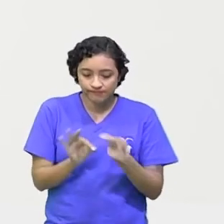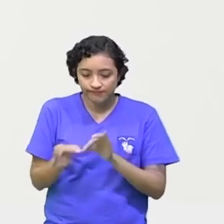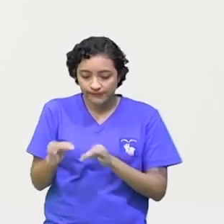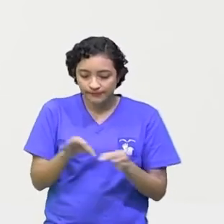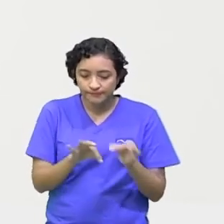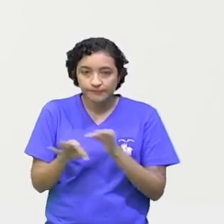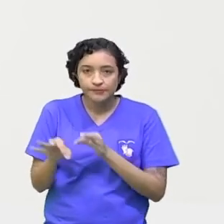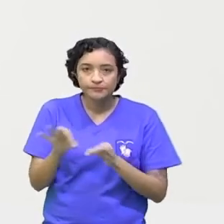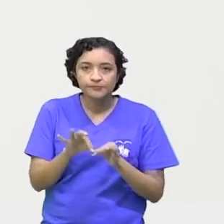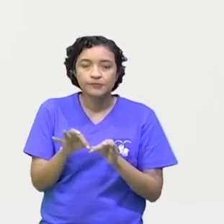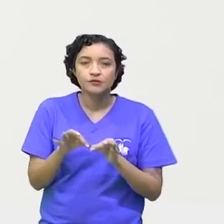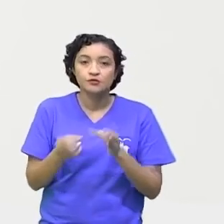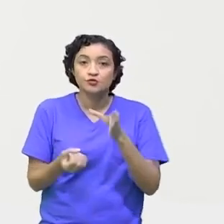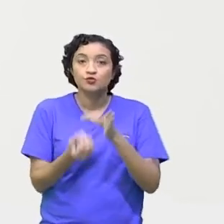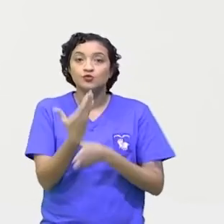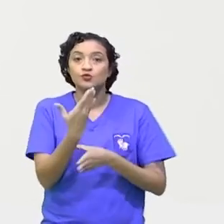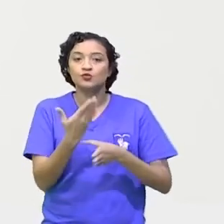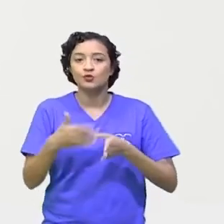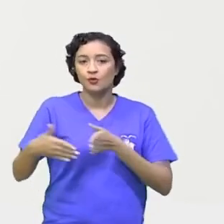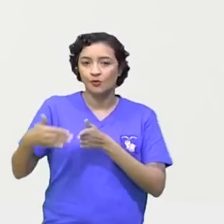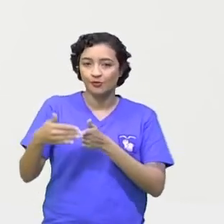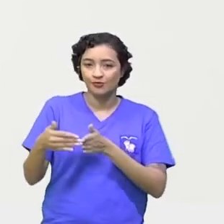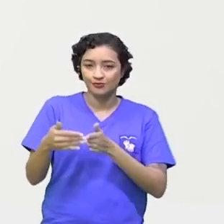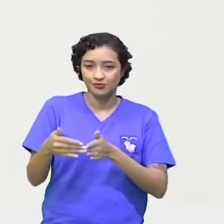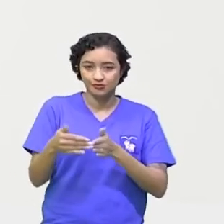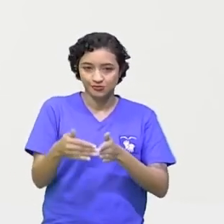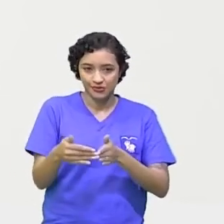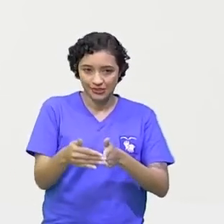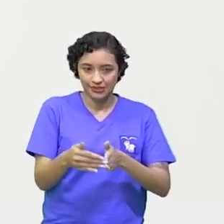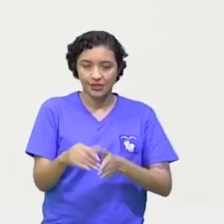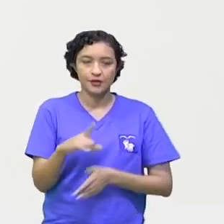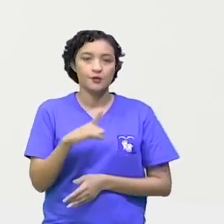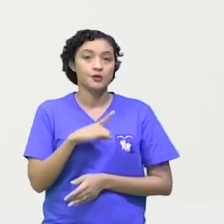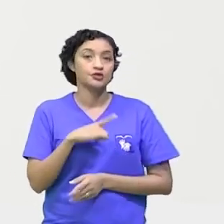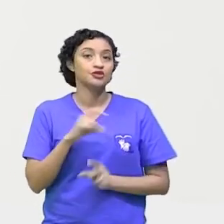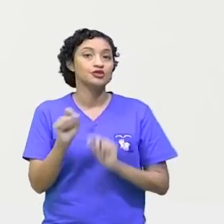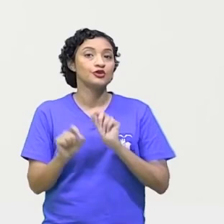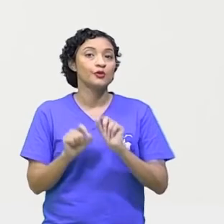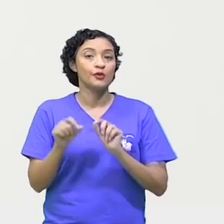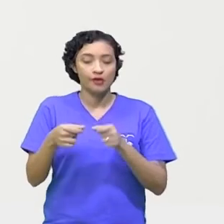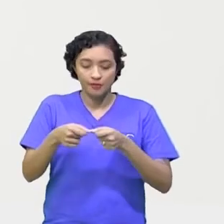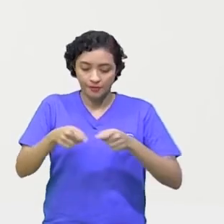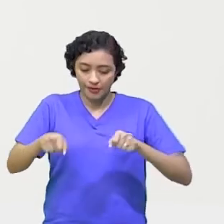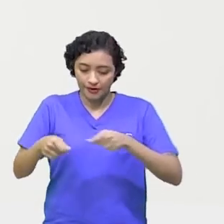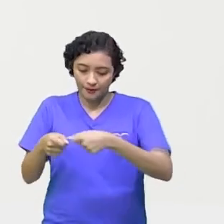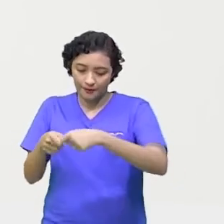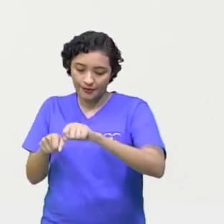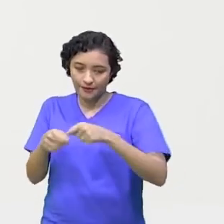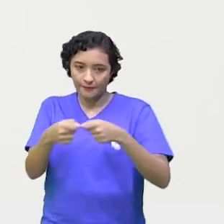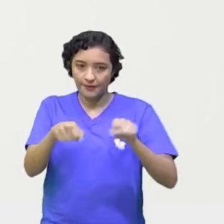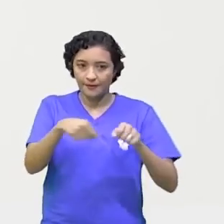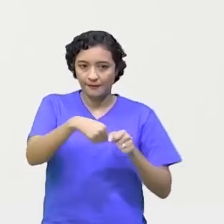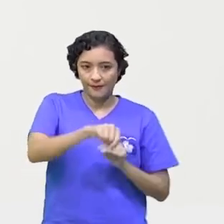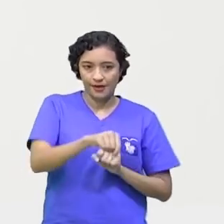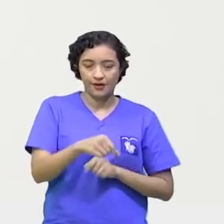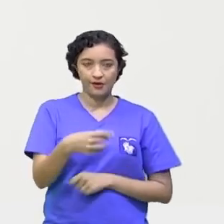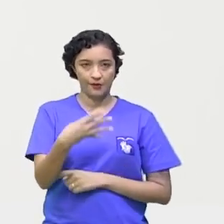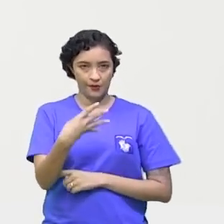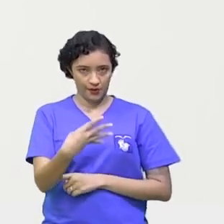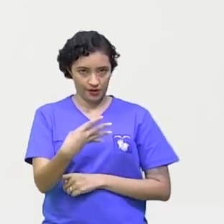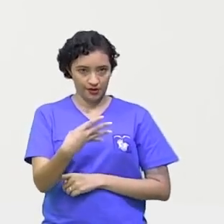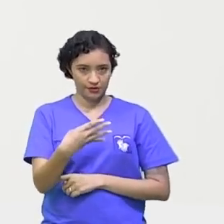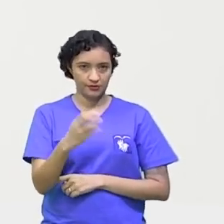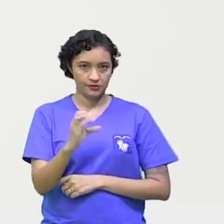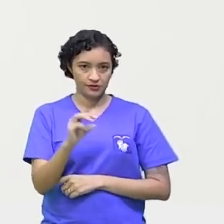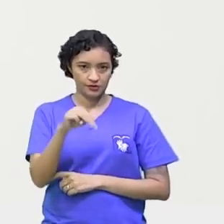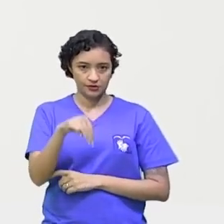de dimensões 3, 4 e 5 centímetros. Olha que interessante.